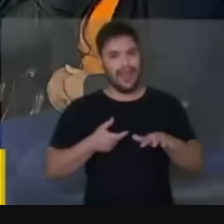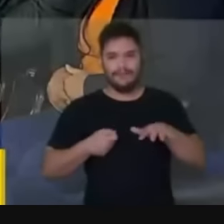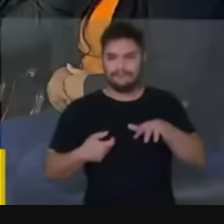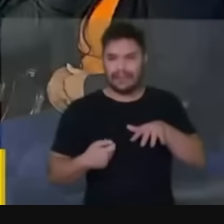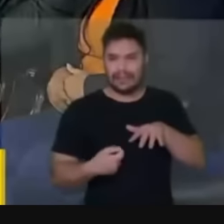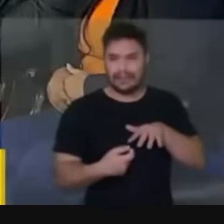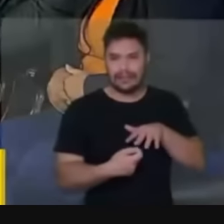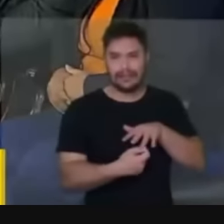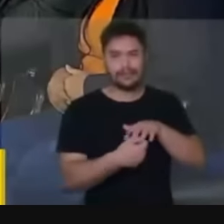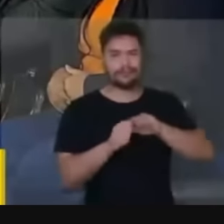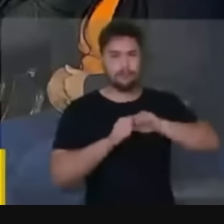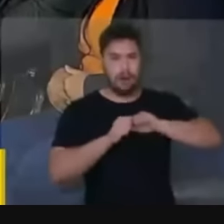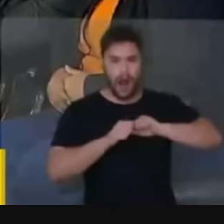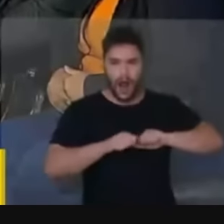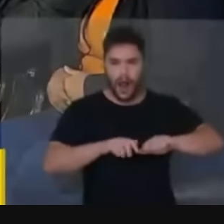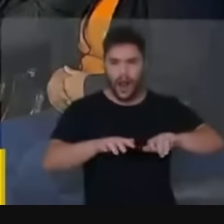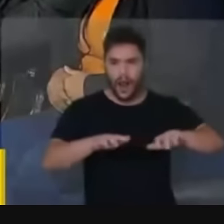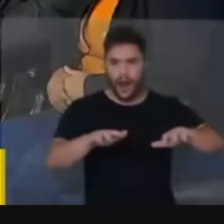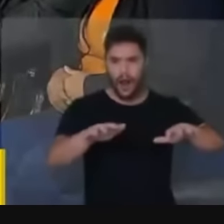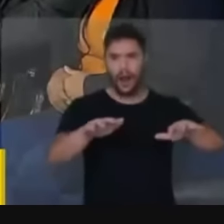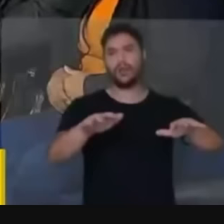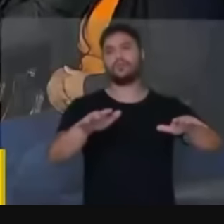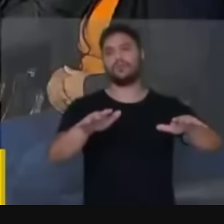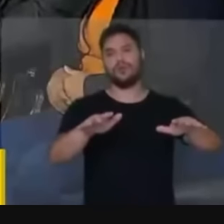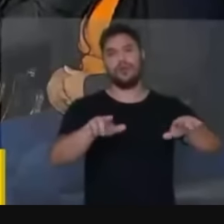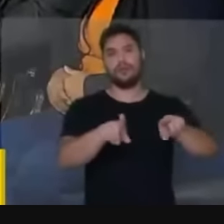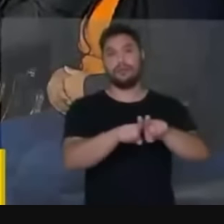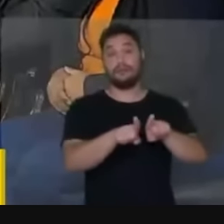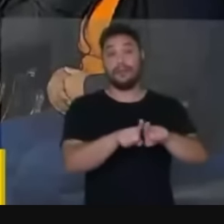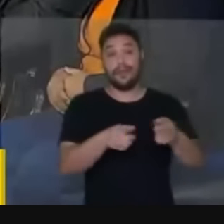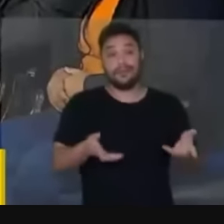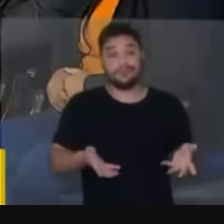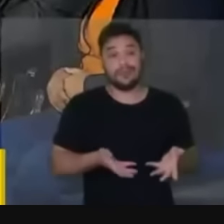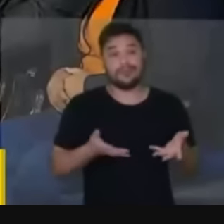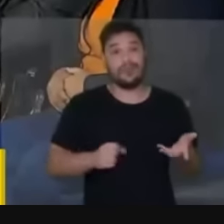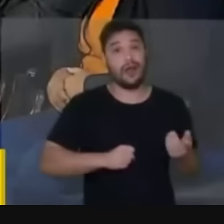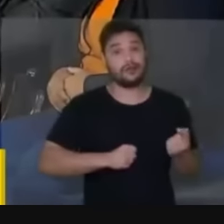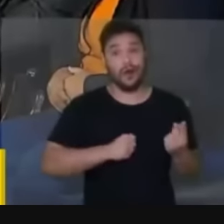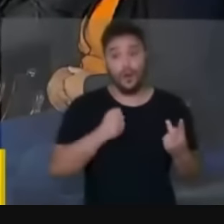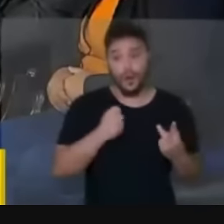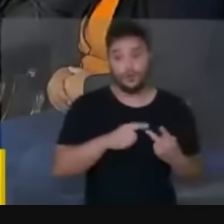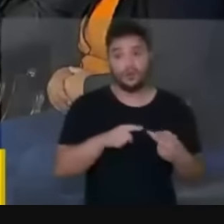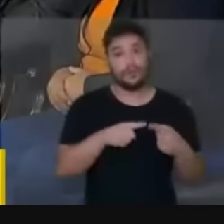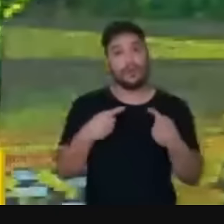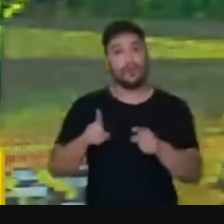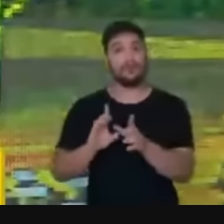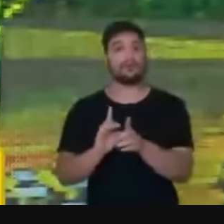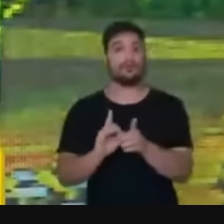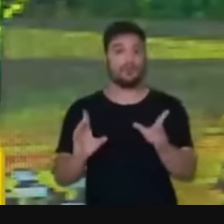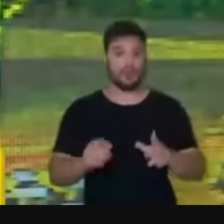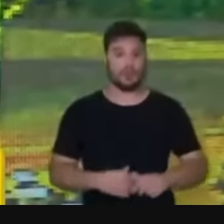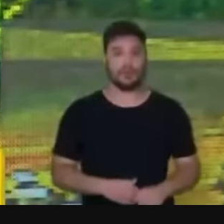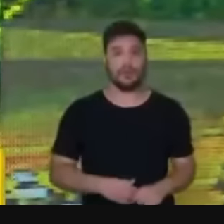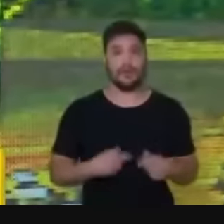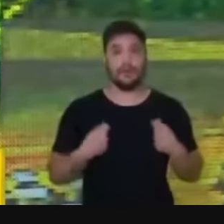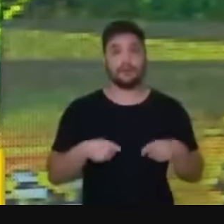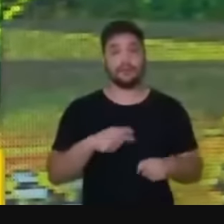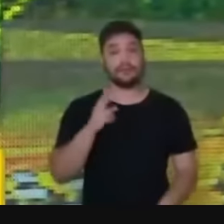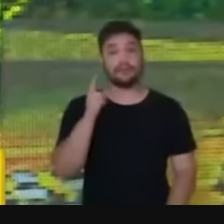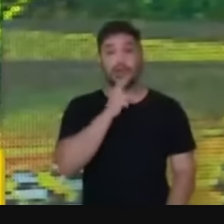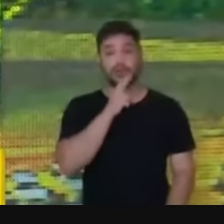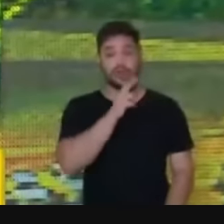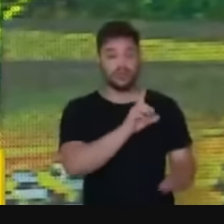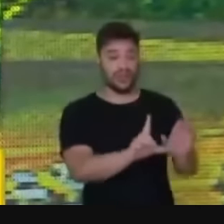fraudulenta, amplificaram os discursos de ódio e antidemocráticos. A ausência de